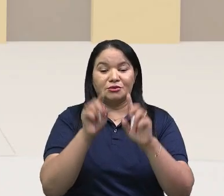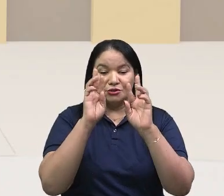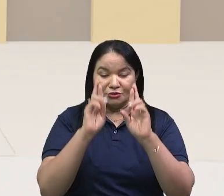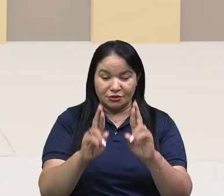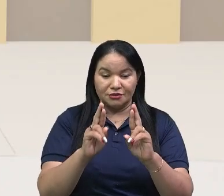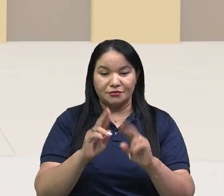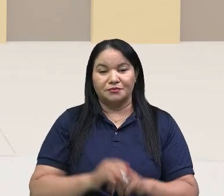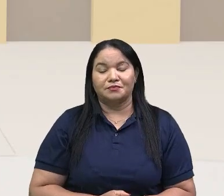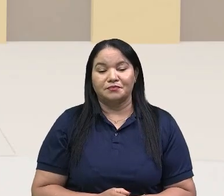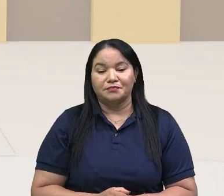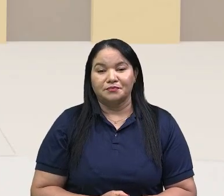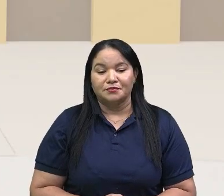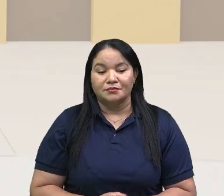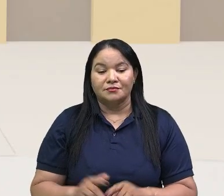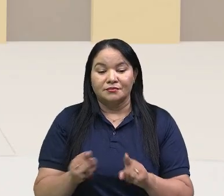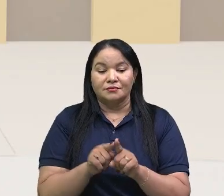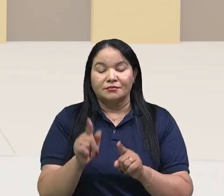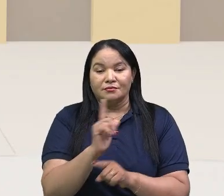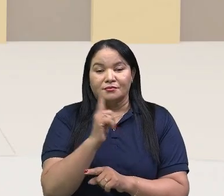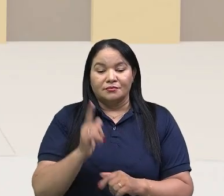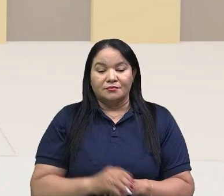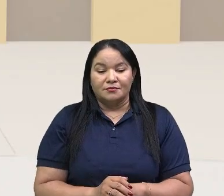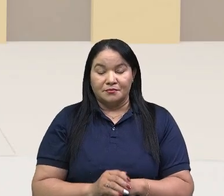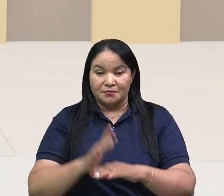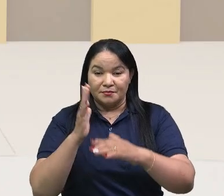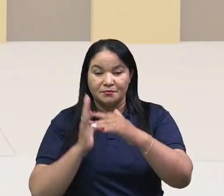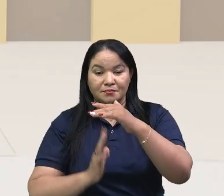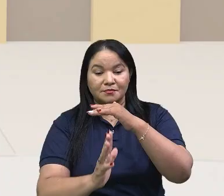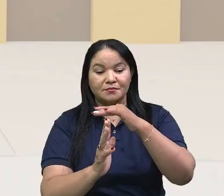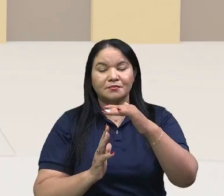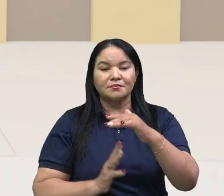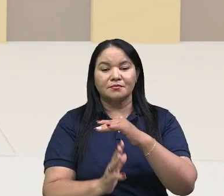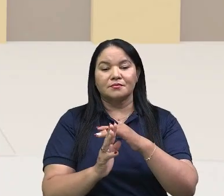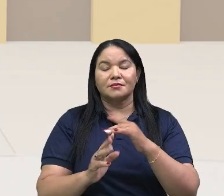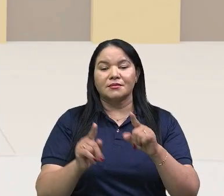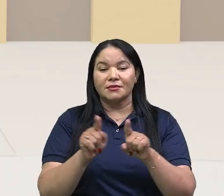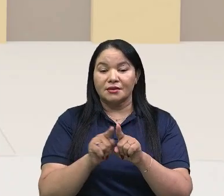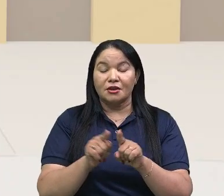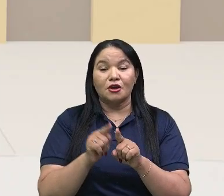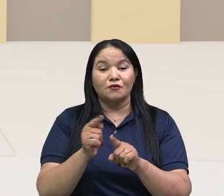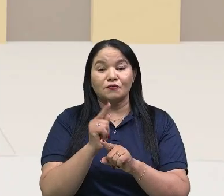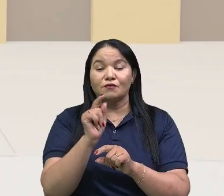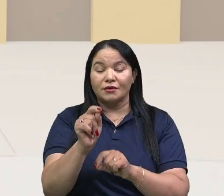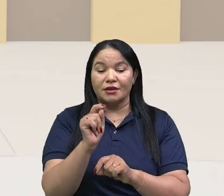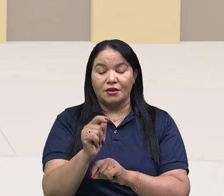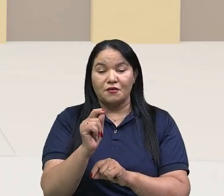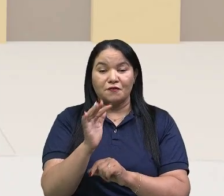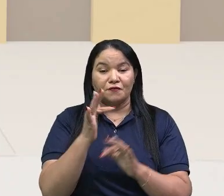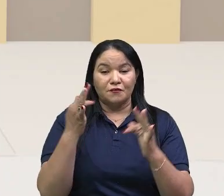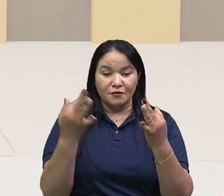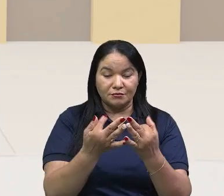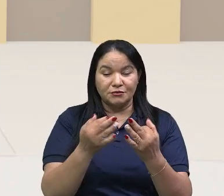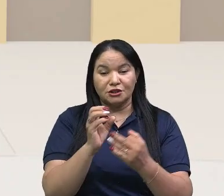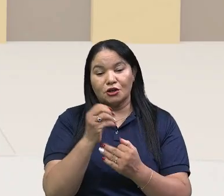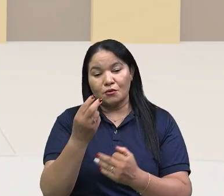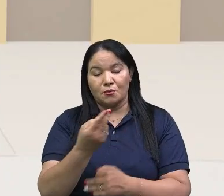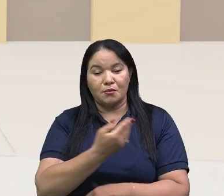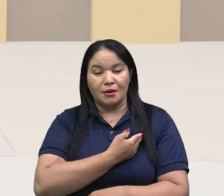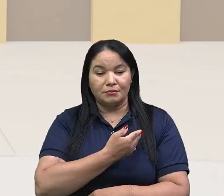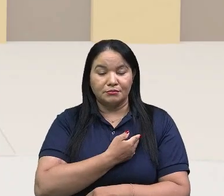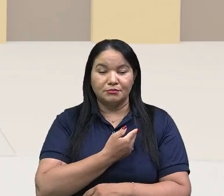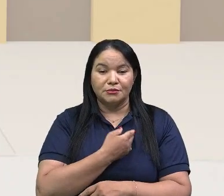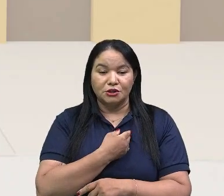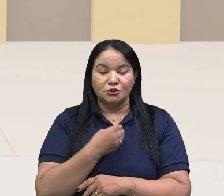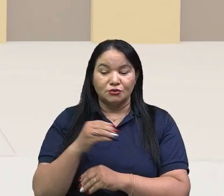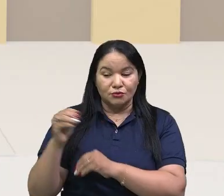E tem mais uma, são as redes migratórias, né? Presença de familiares ou amigos que já estão